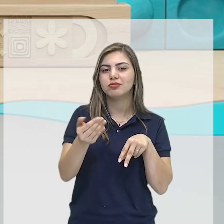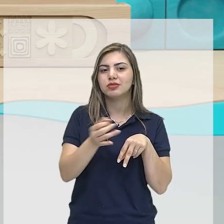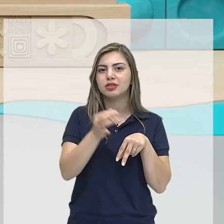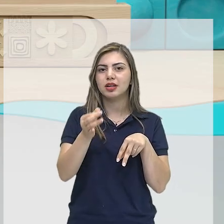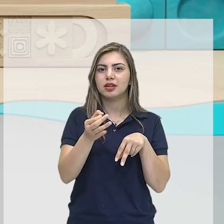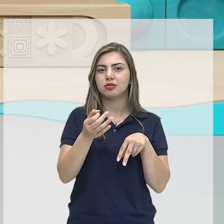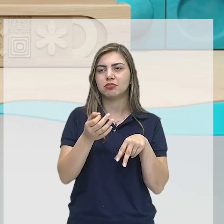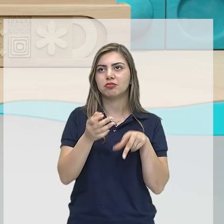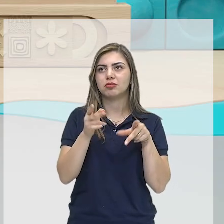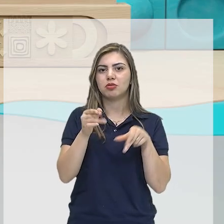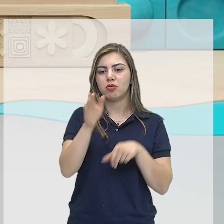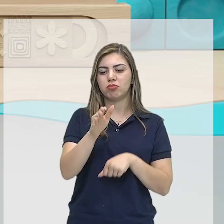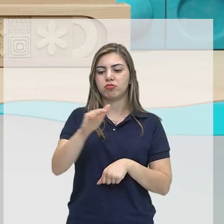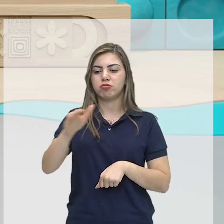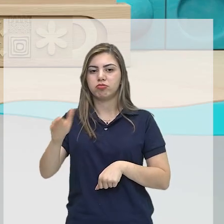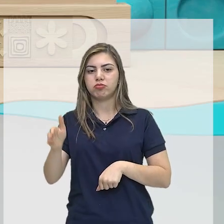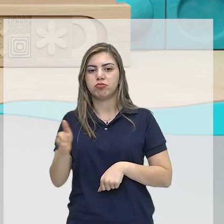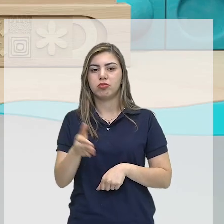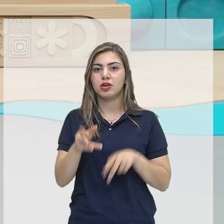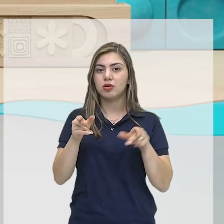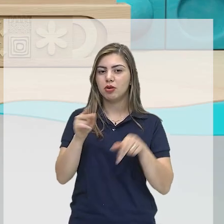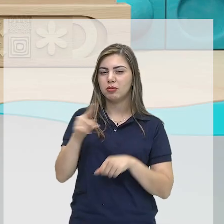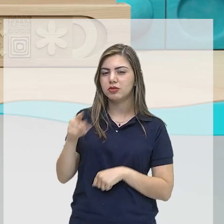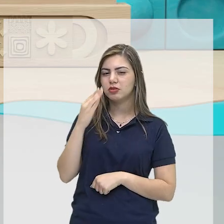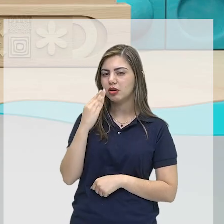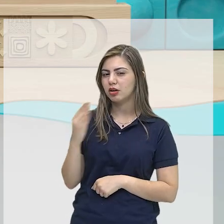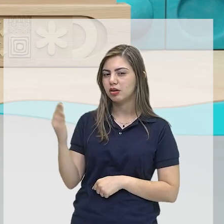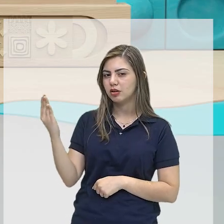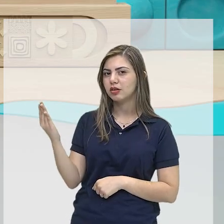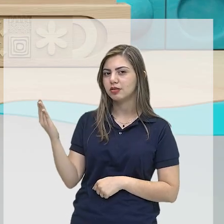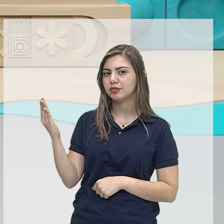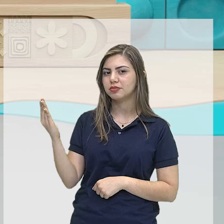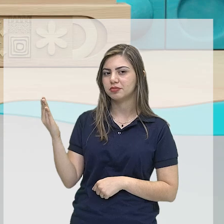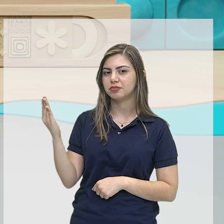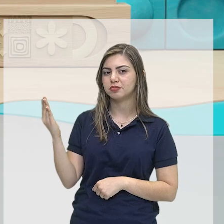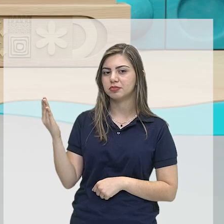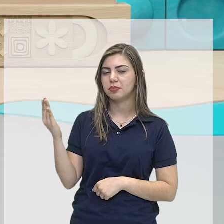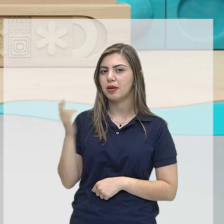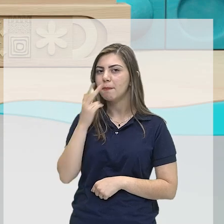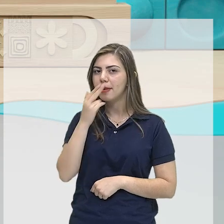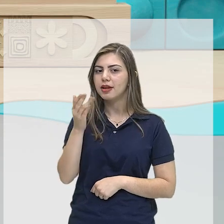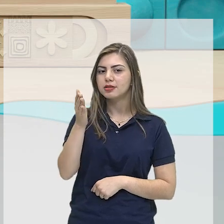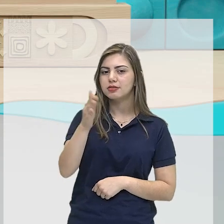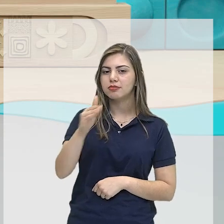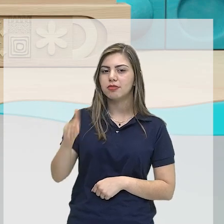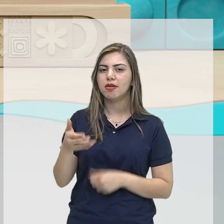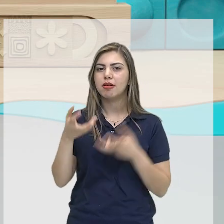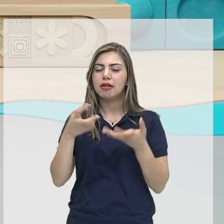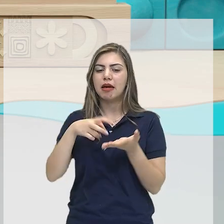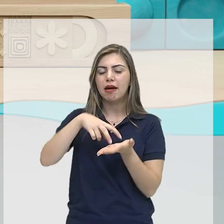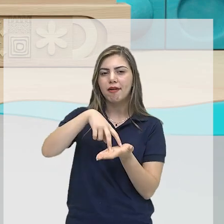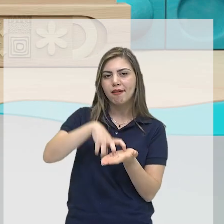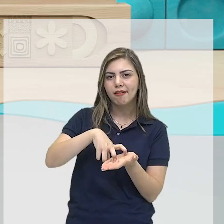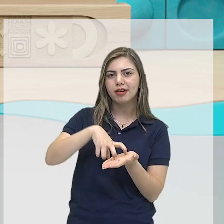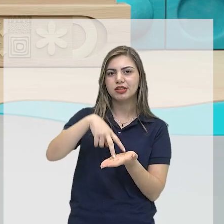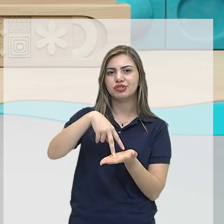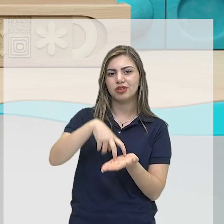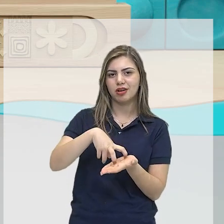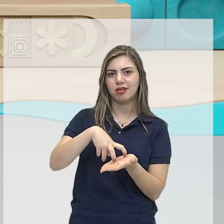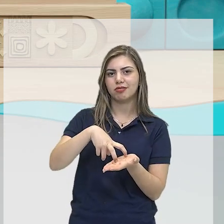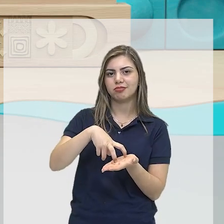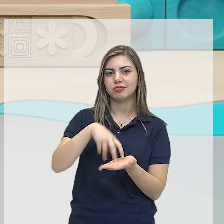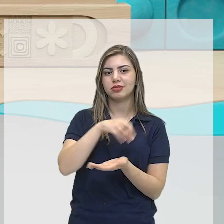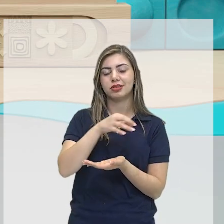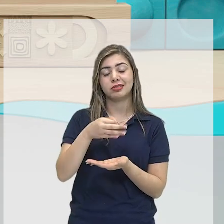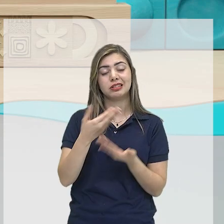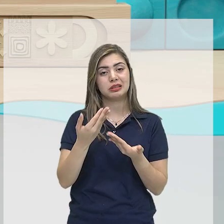posição, como se você tivesse sempre assim, meio querendo que agachar, né? Então, isso também vai trazer esse desequilíbrio, ok?